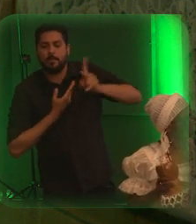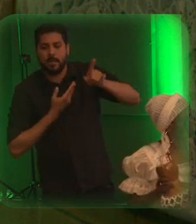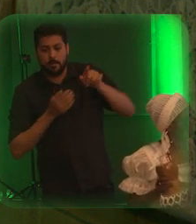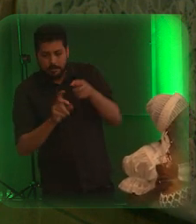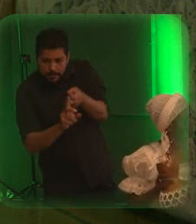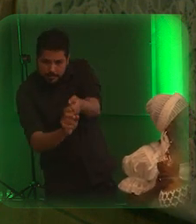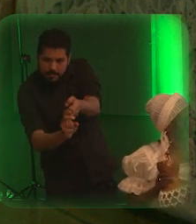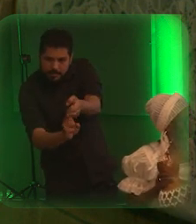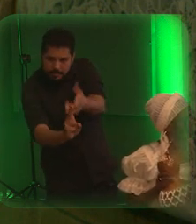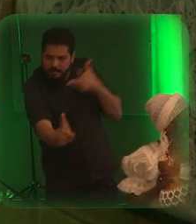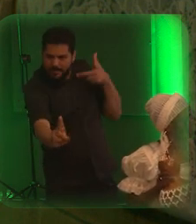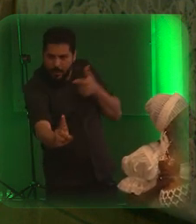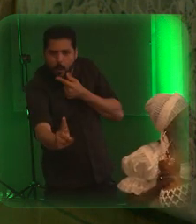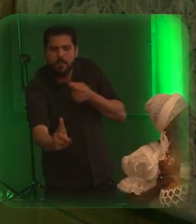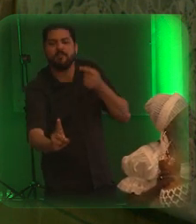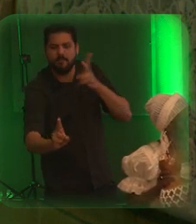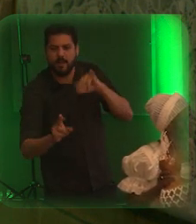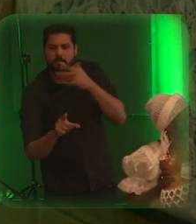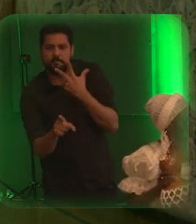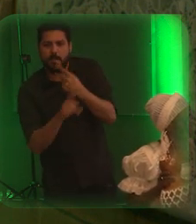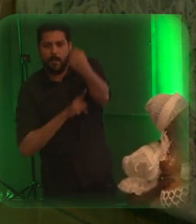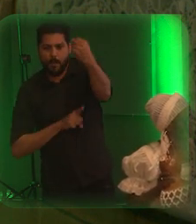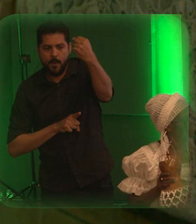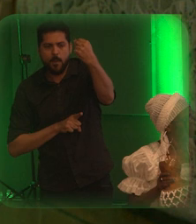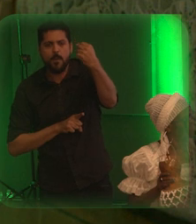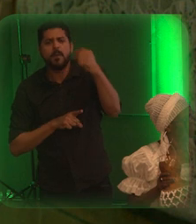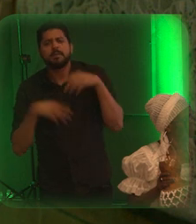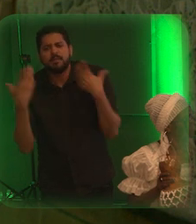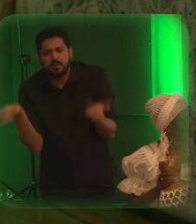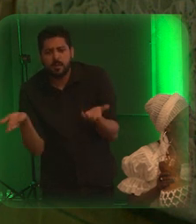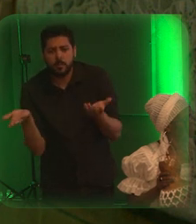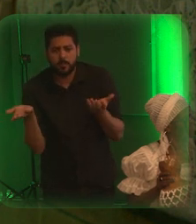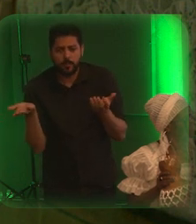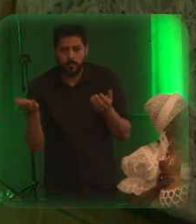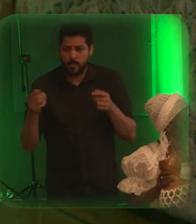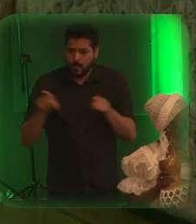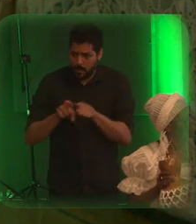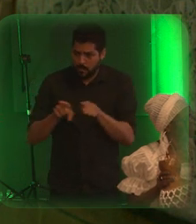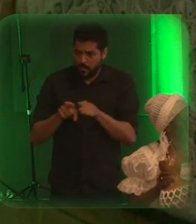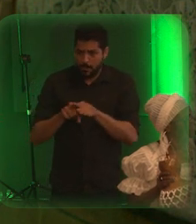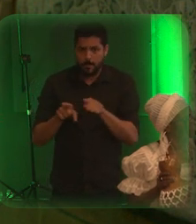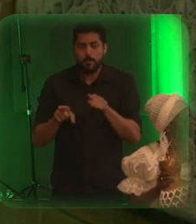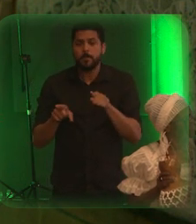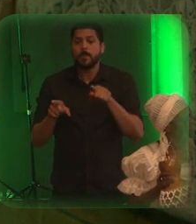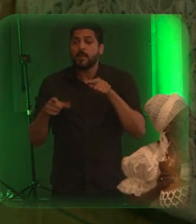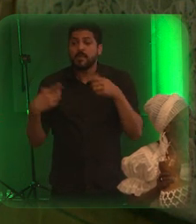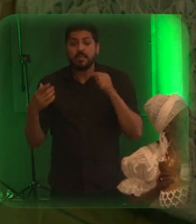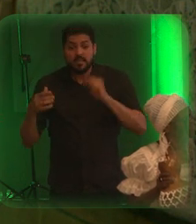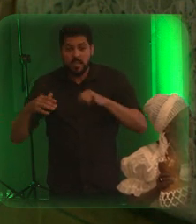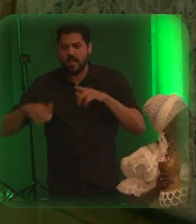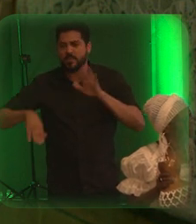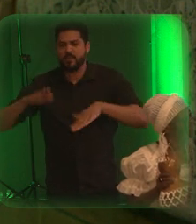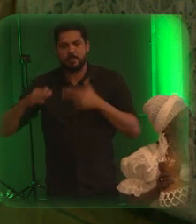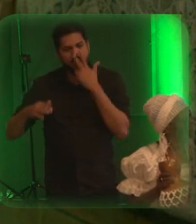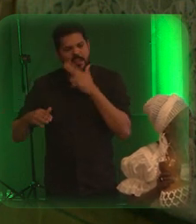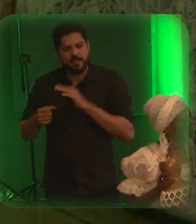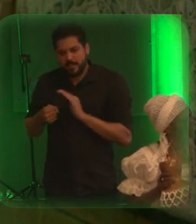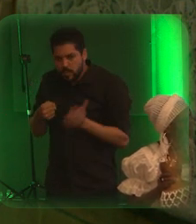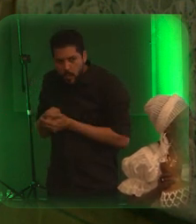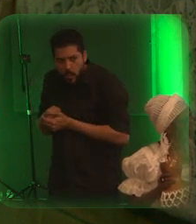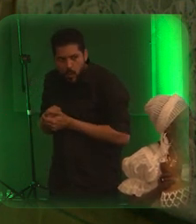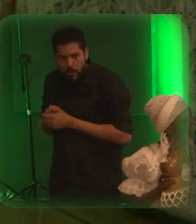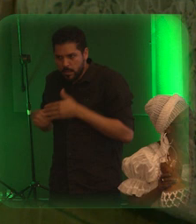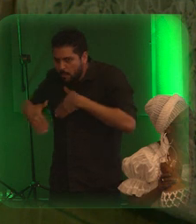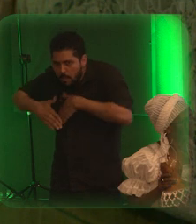caçador pare, ministro. E que na nossa gestão, eu talvez não tenha o direito, porque fui muitas vezes para baixo da cama quando começava a tocar o